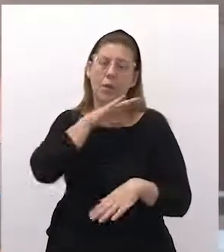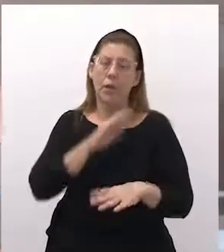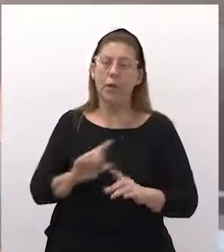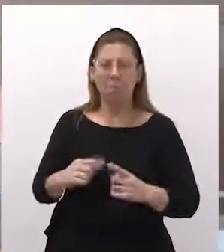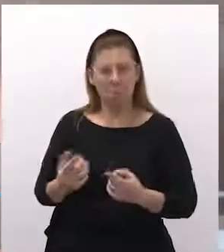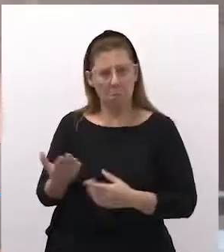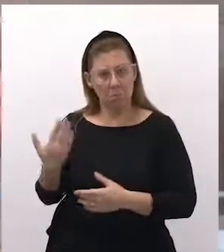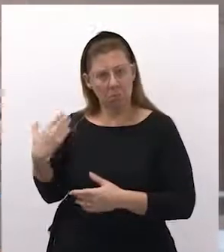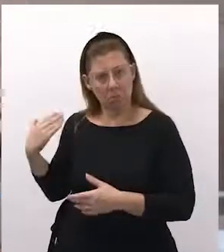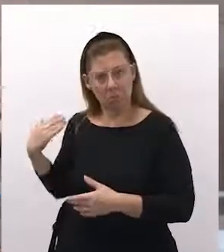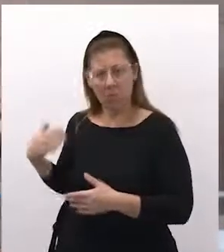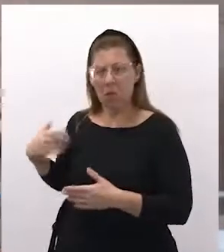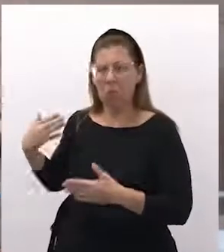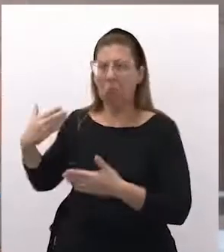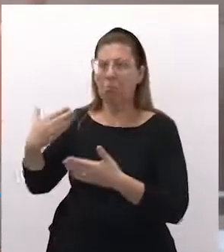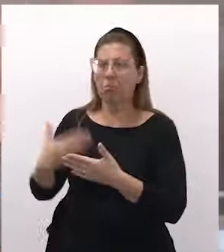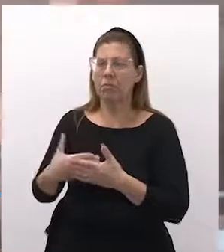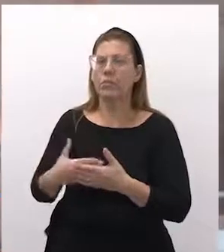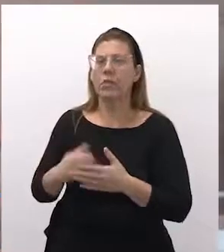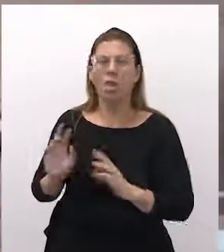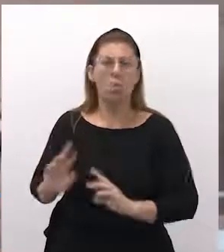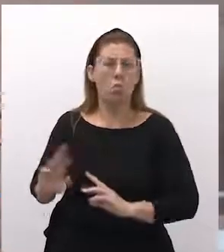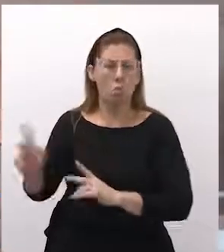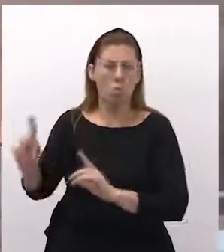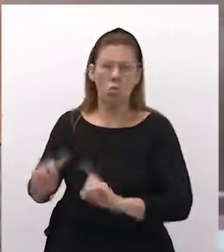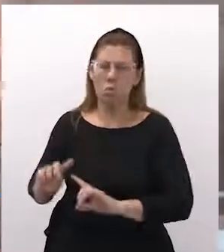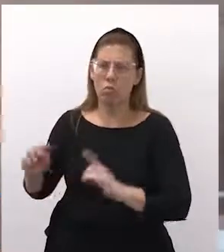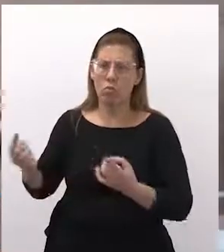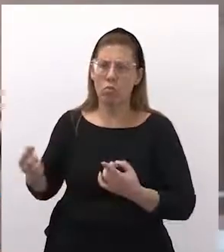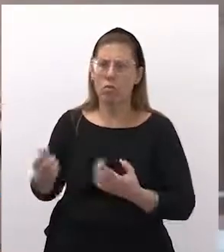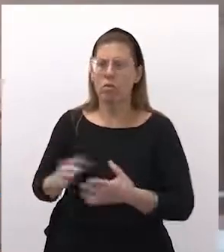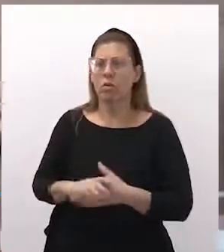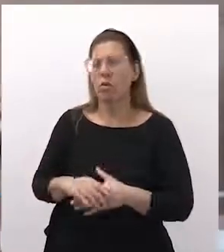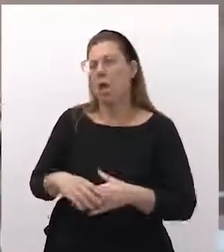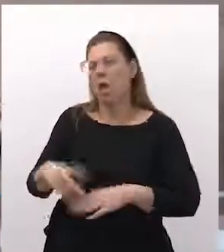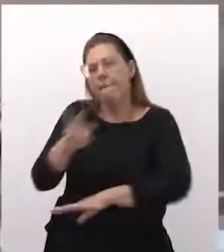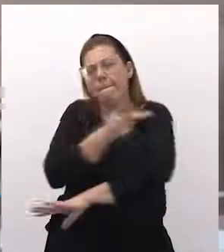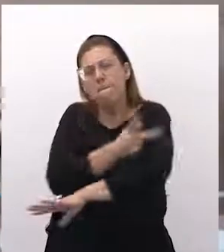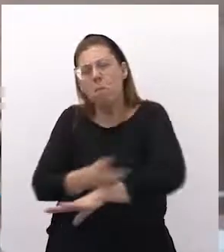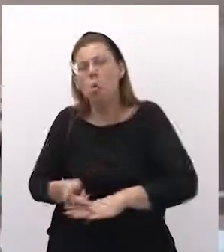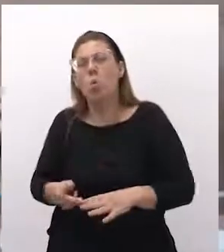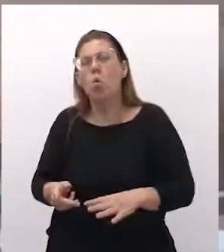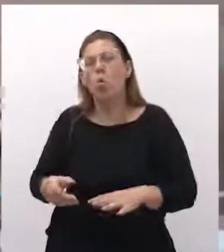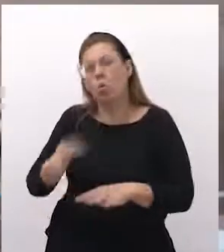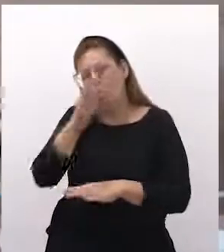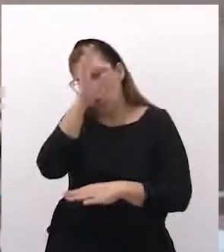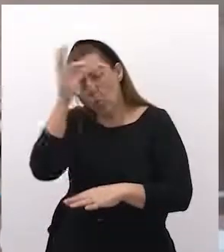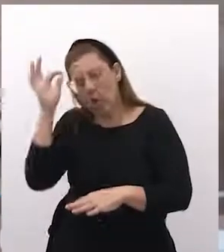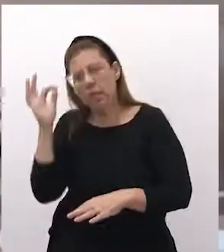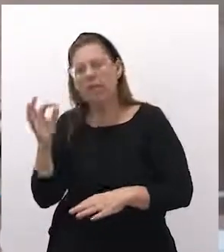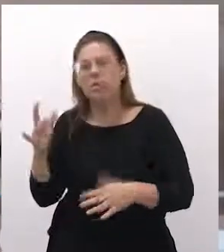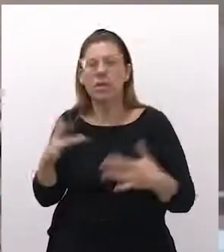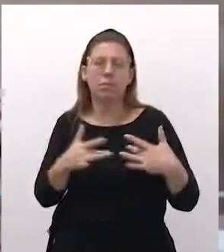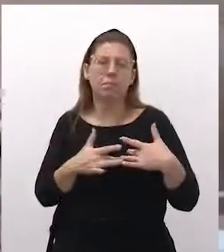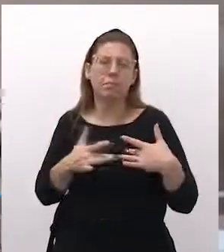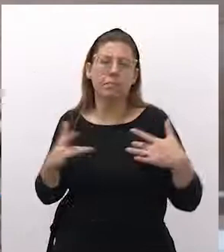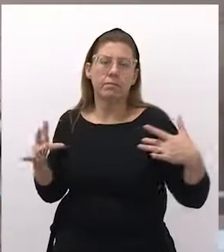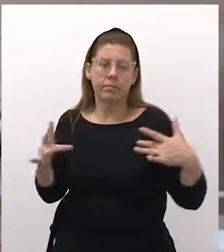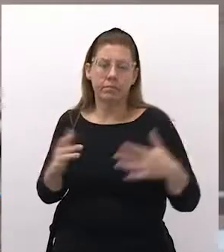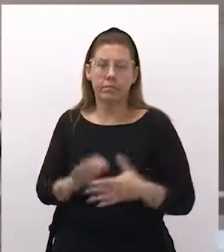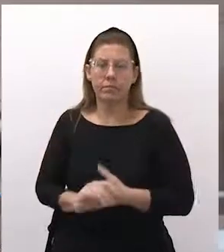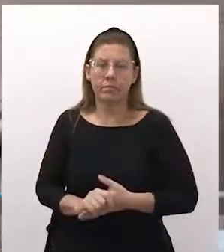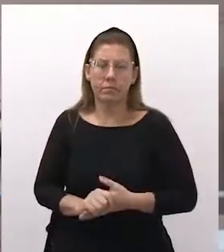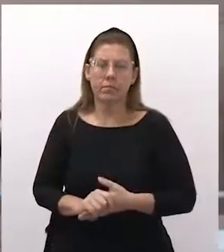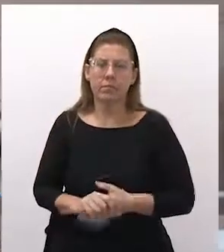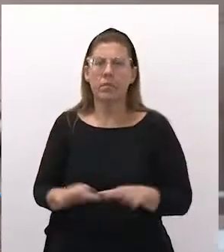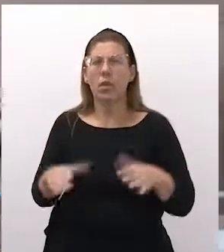era vitoriana, a infância era o contrário, era o sentimento de pureza, de inocência, aquela coisa do romantismo. Então,